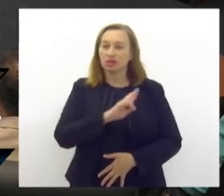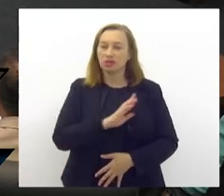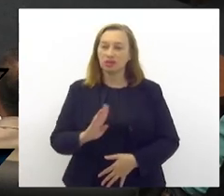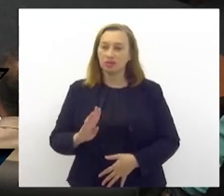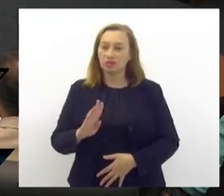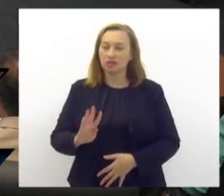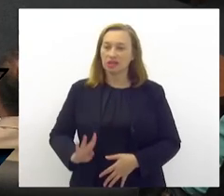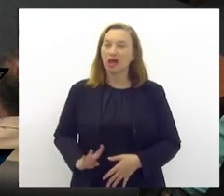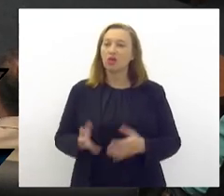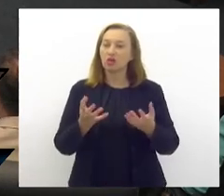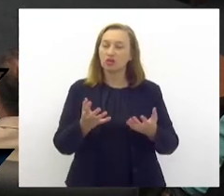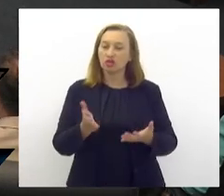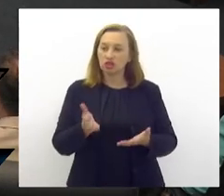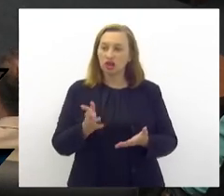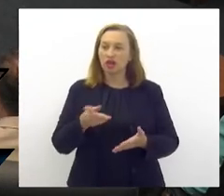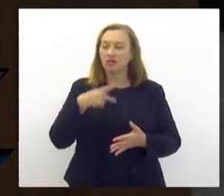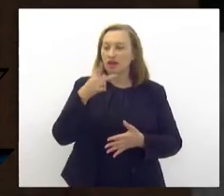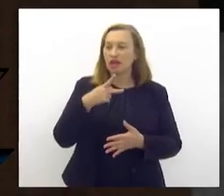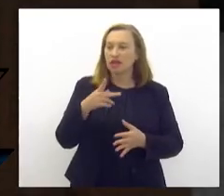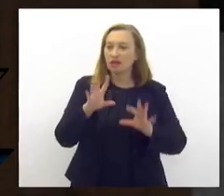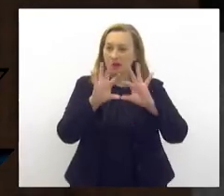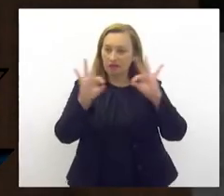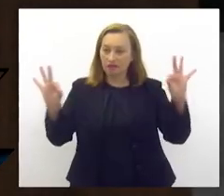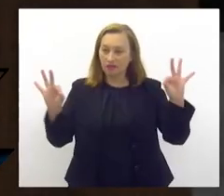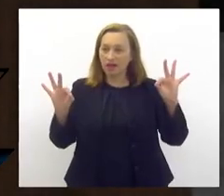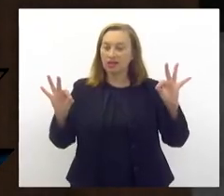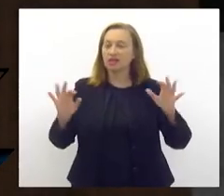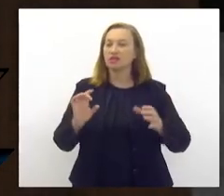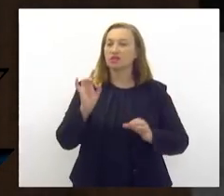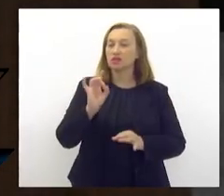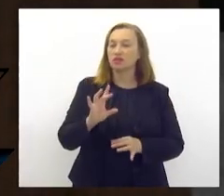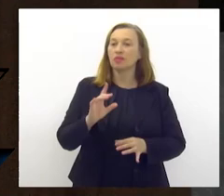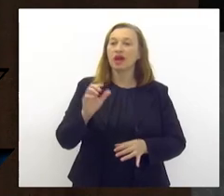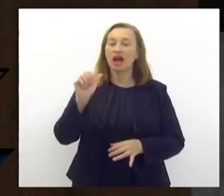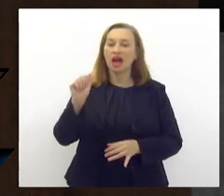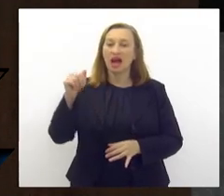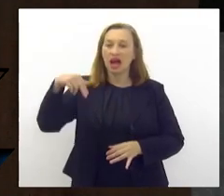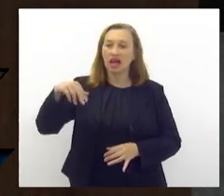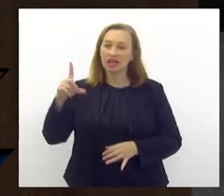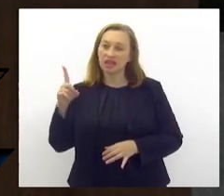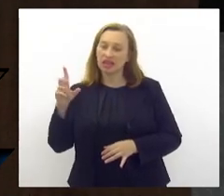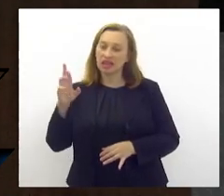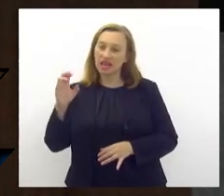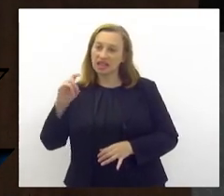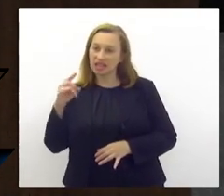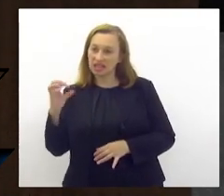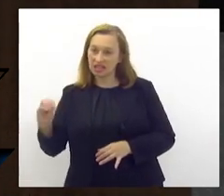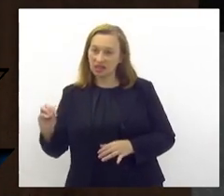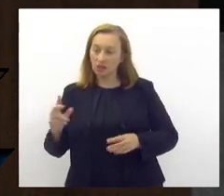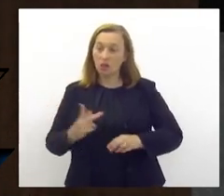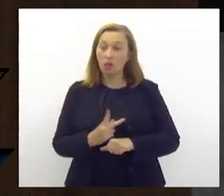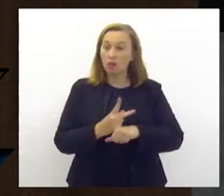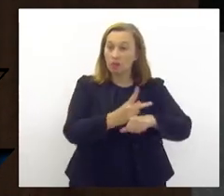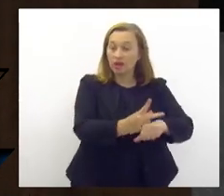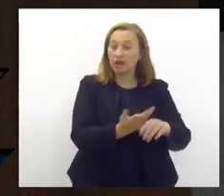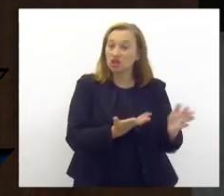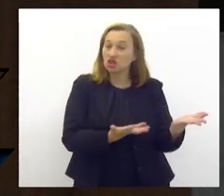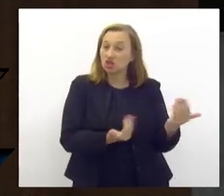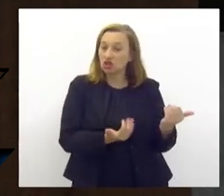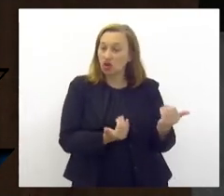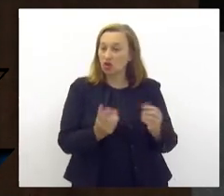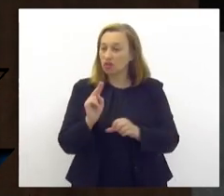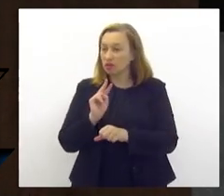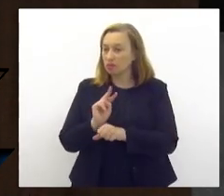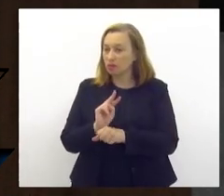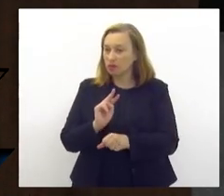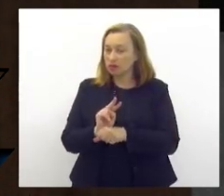declarei, eu só queria complementar com uma frase, é que o Andrezinho e o Vinícius ganharam prêmio, troféu Jovem Guarda por